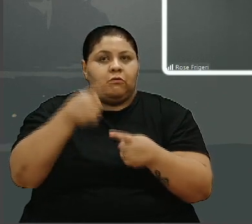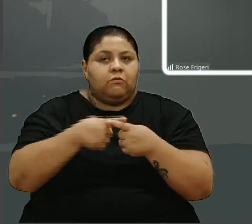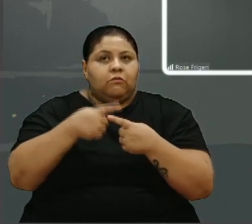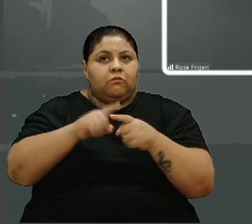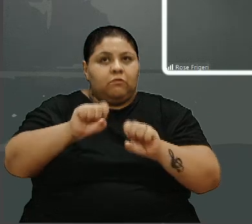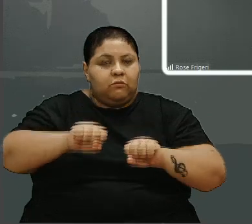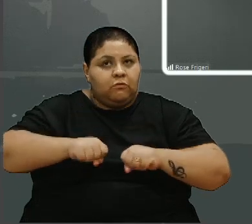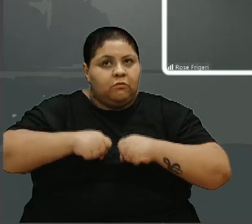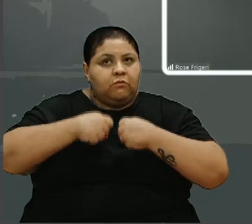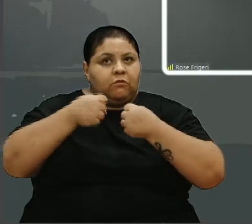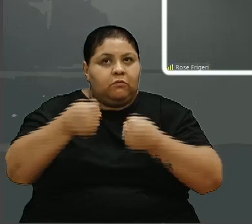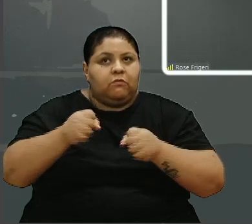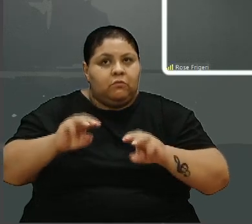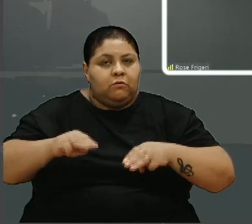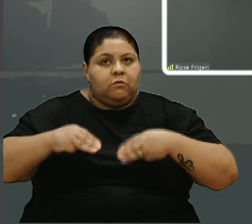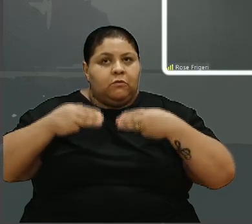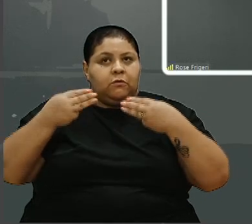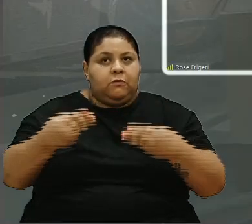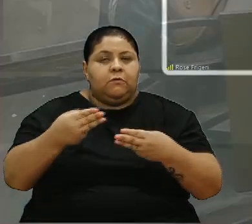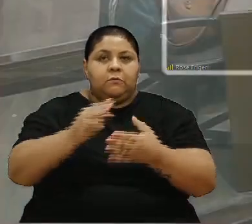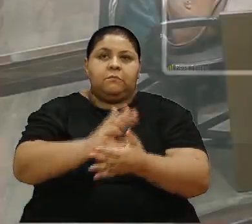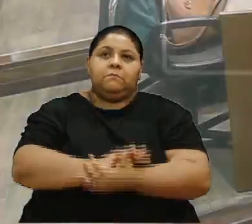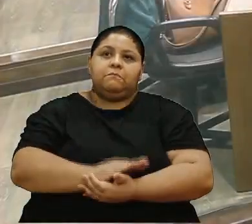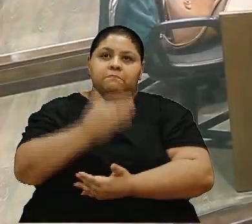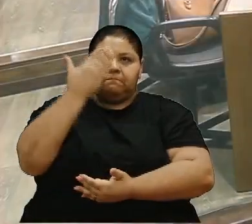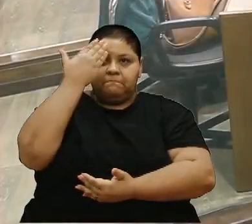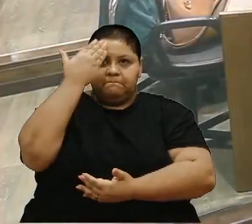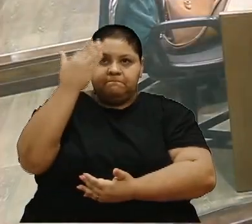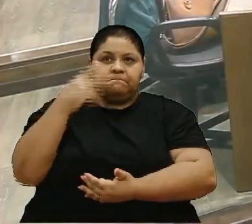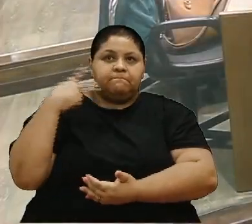porque eu defendo esta moção. Para declarar voto, presidente. Obrigado, vereadora Rose. Com a palavra,